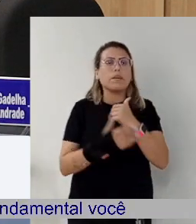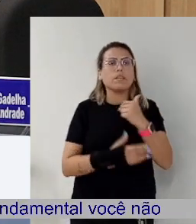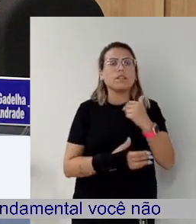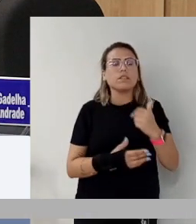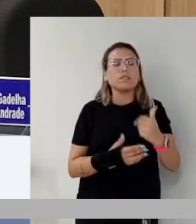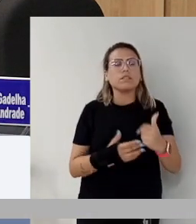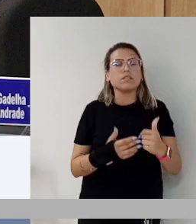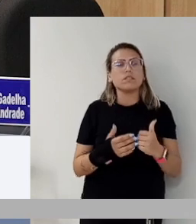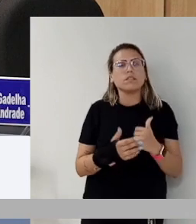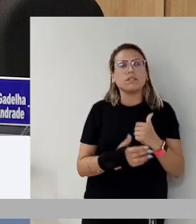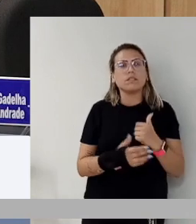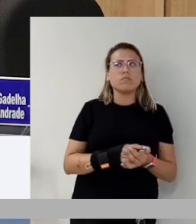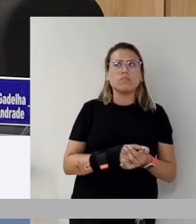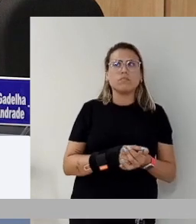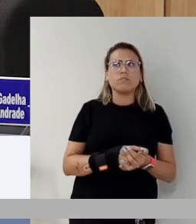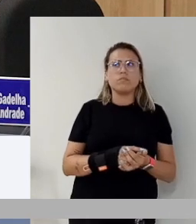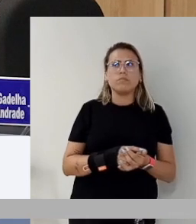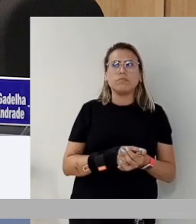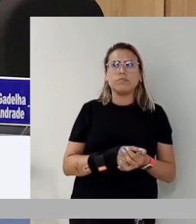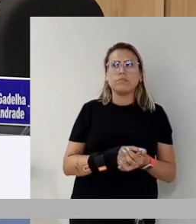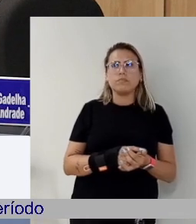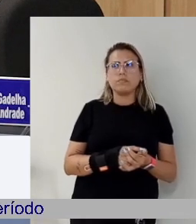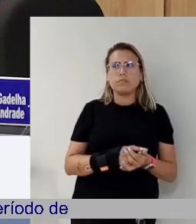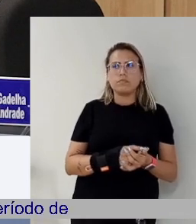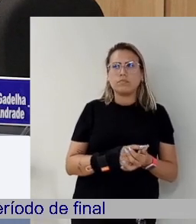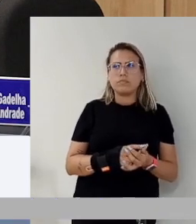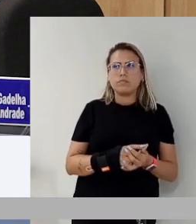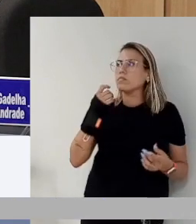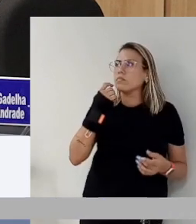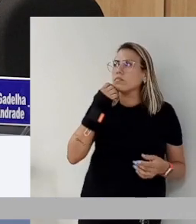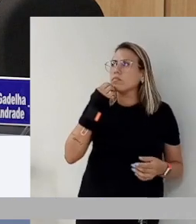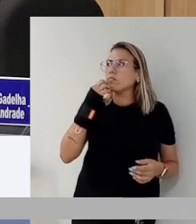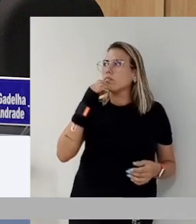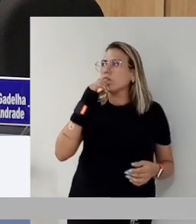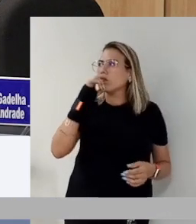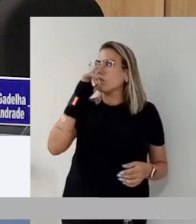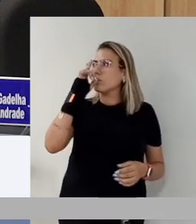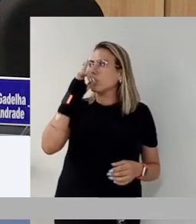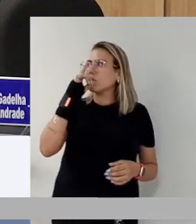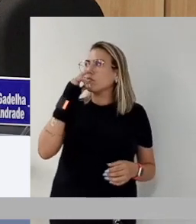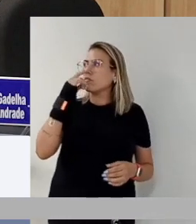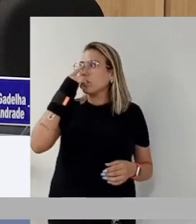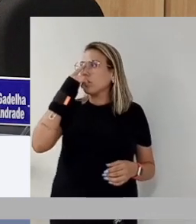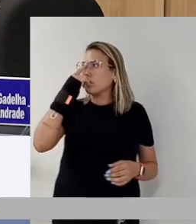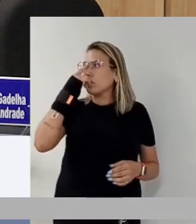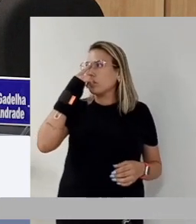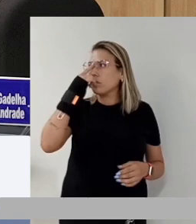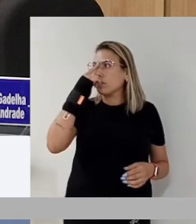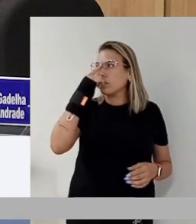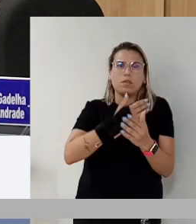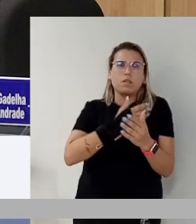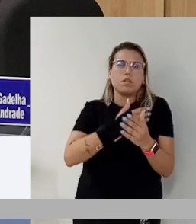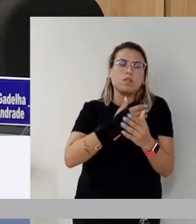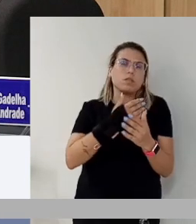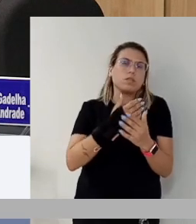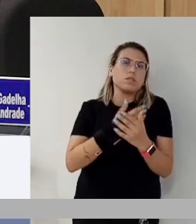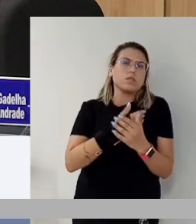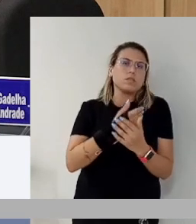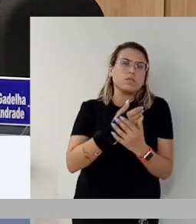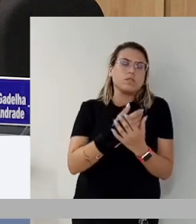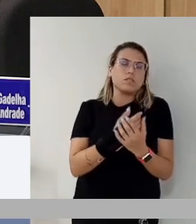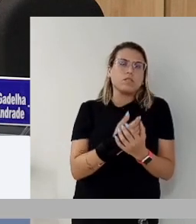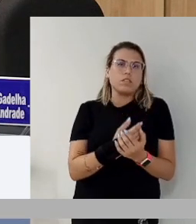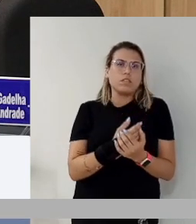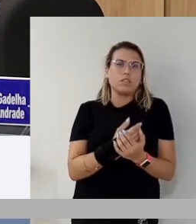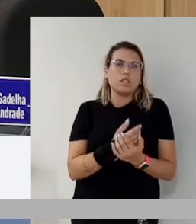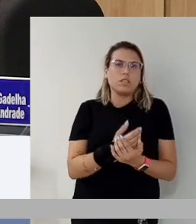não tem ideia eu agora no período de final final de semana eu estava na ocasião com os amigos e Tinha